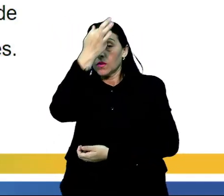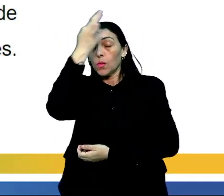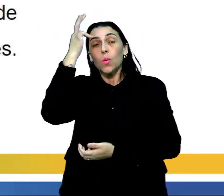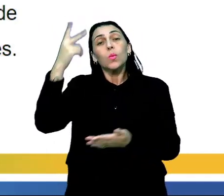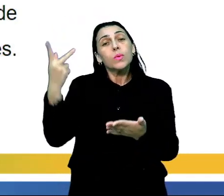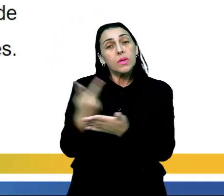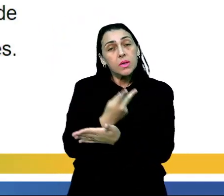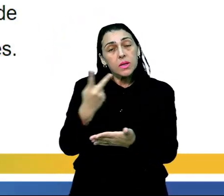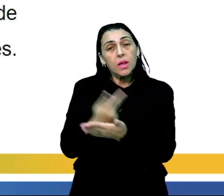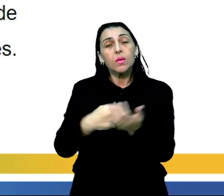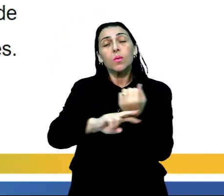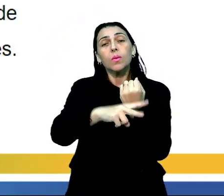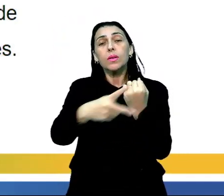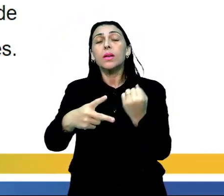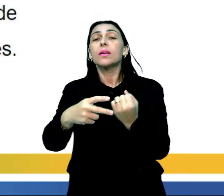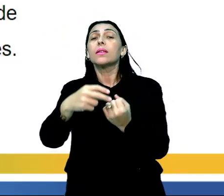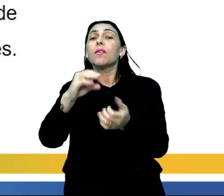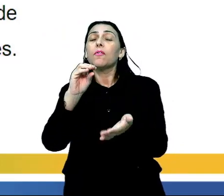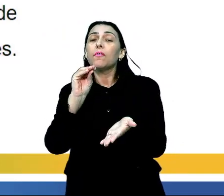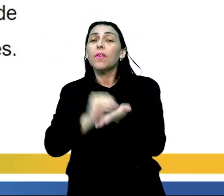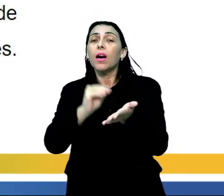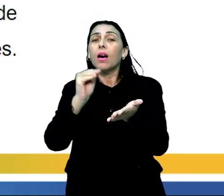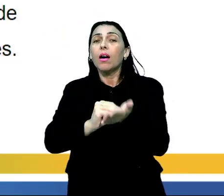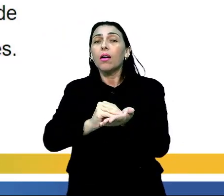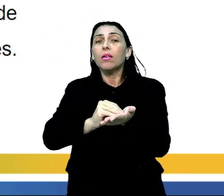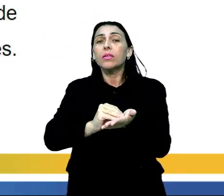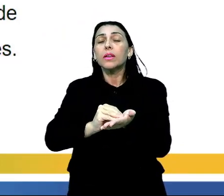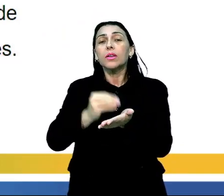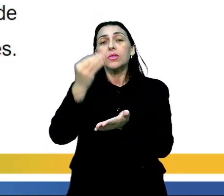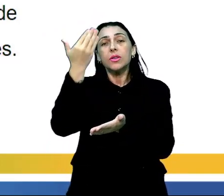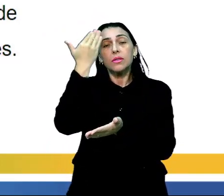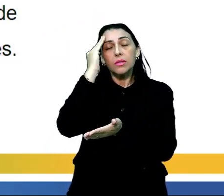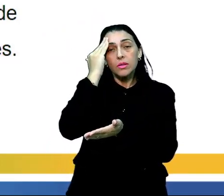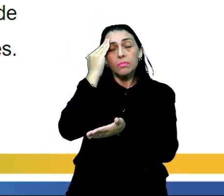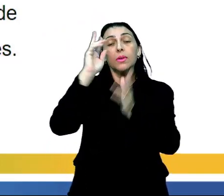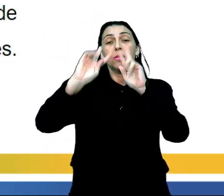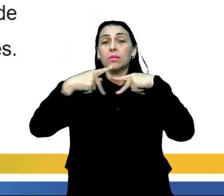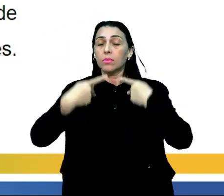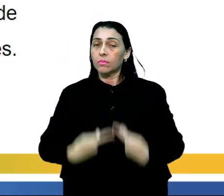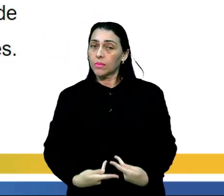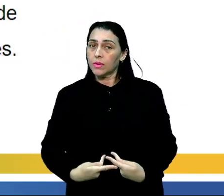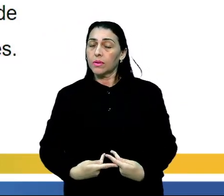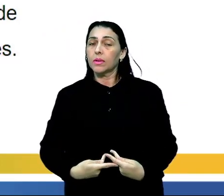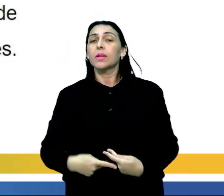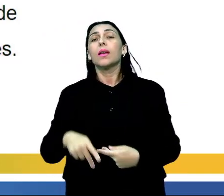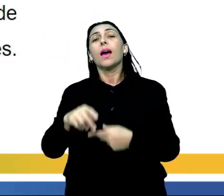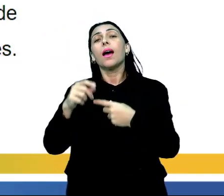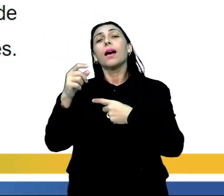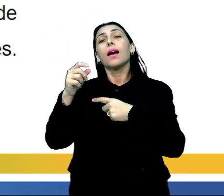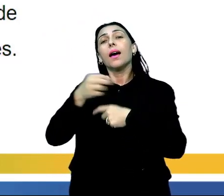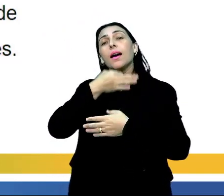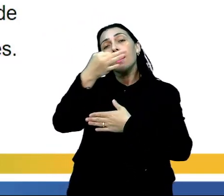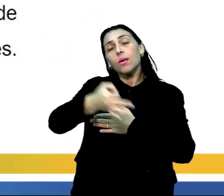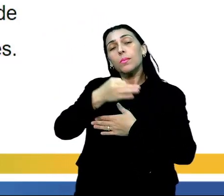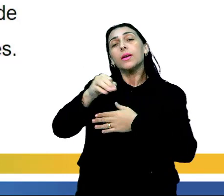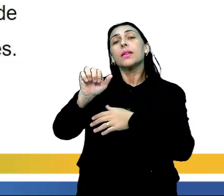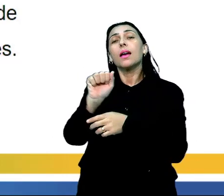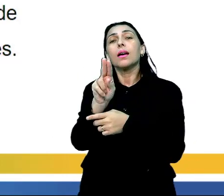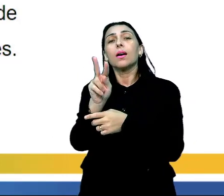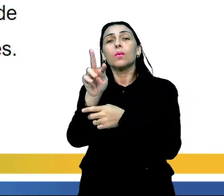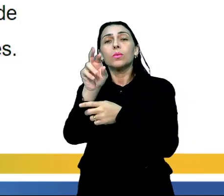erros são consequência da ignorância humana. Nós temos aí argumento de autoridade. É válido